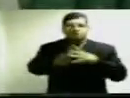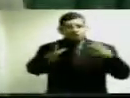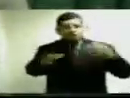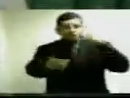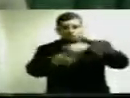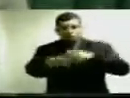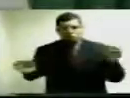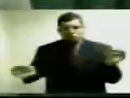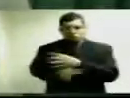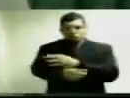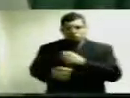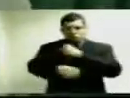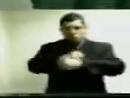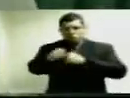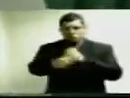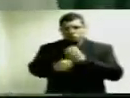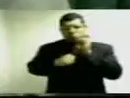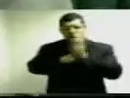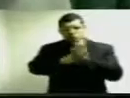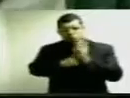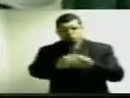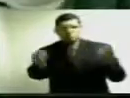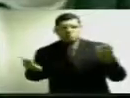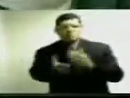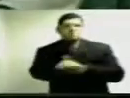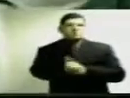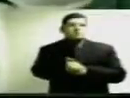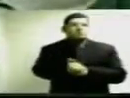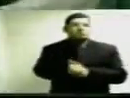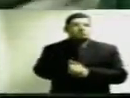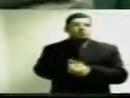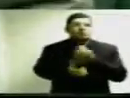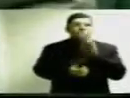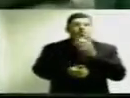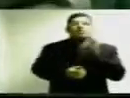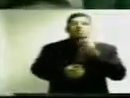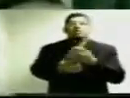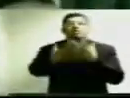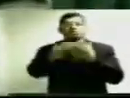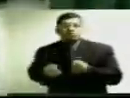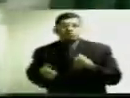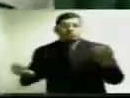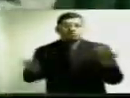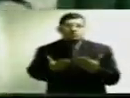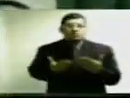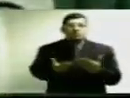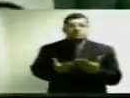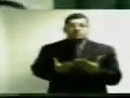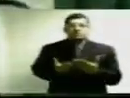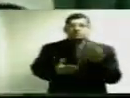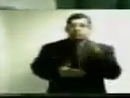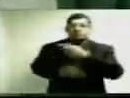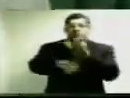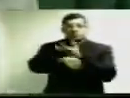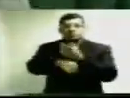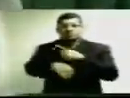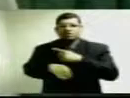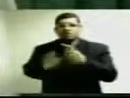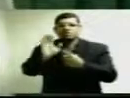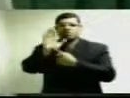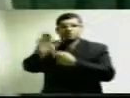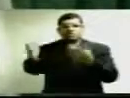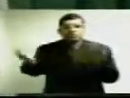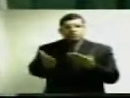extinção do voto secreto no âmbito do Poder Legislativo. Em que pese esta matéria ter